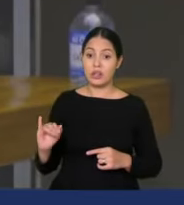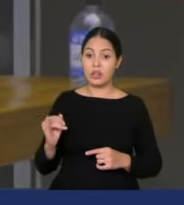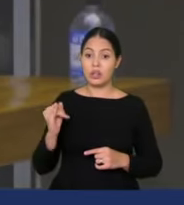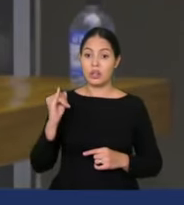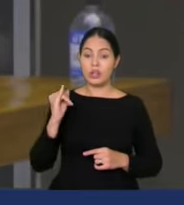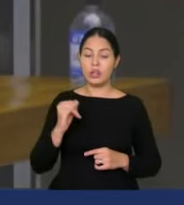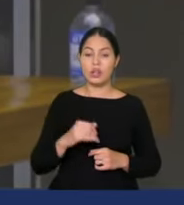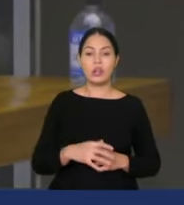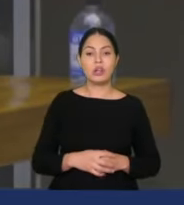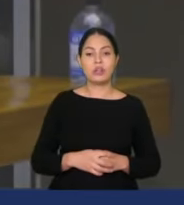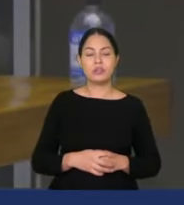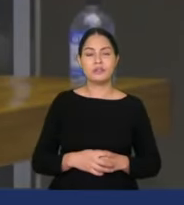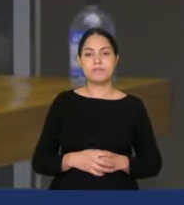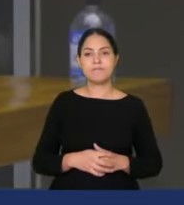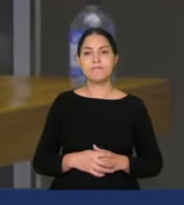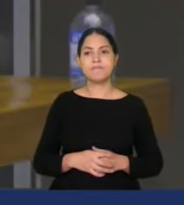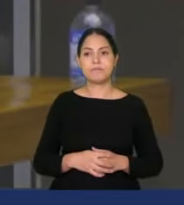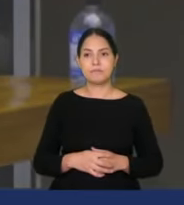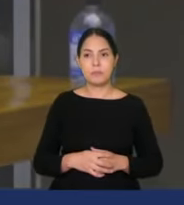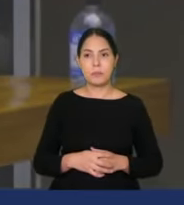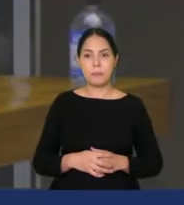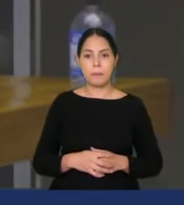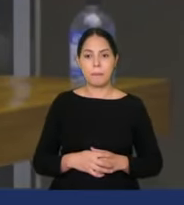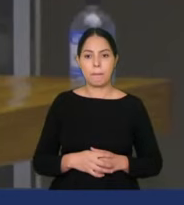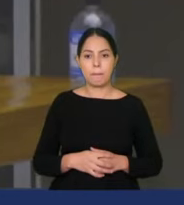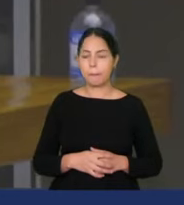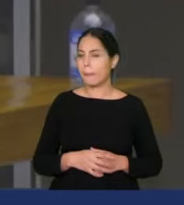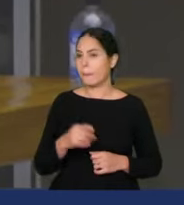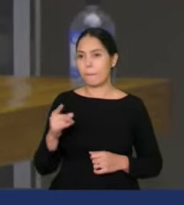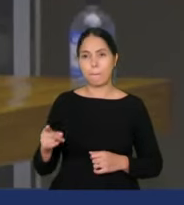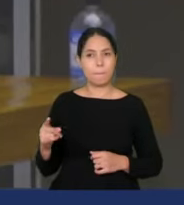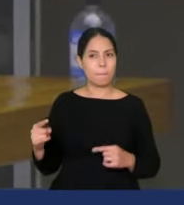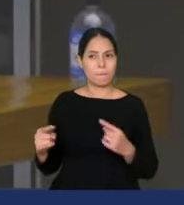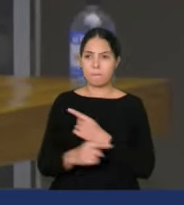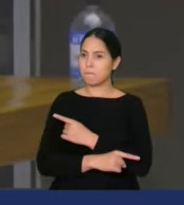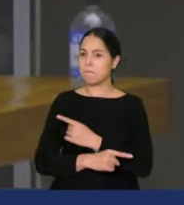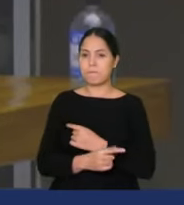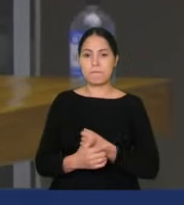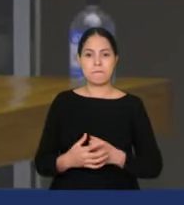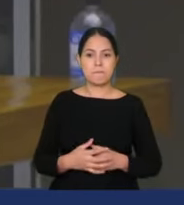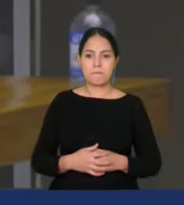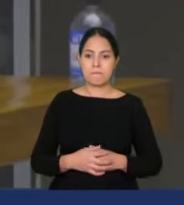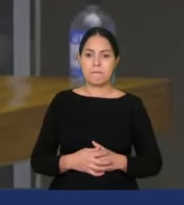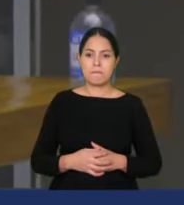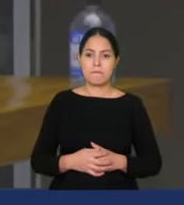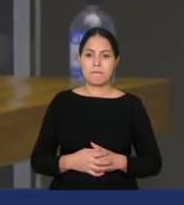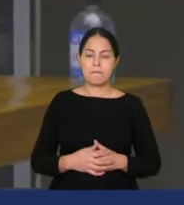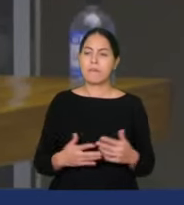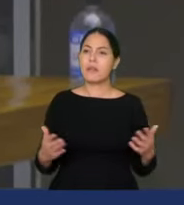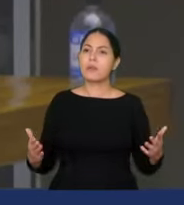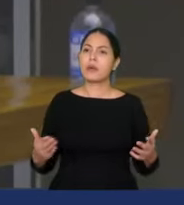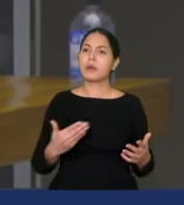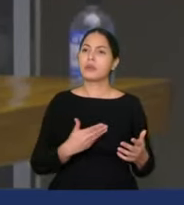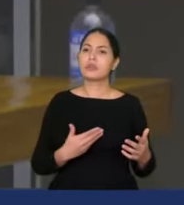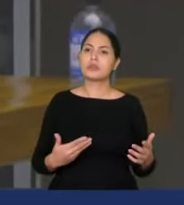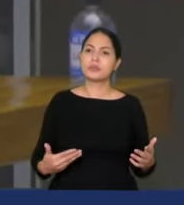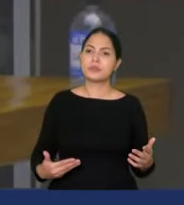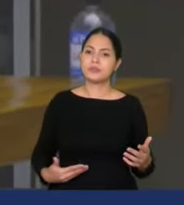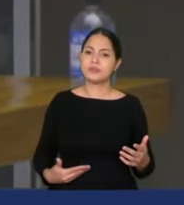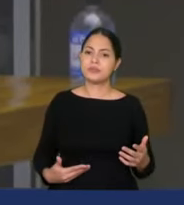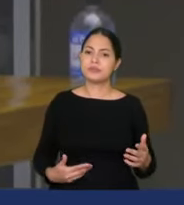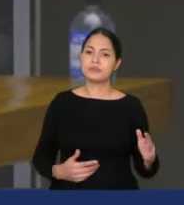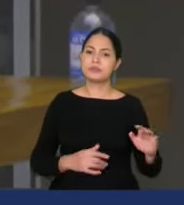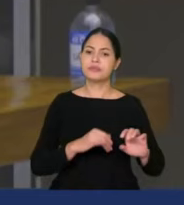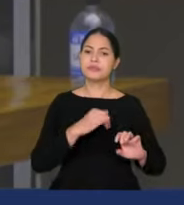sobre a dívida pública. Não tem lógica essa política. Quanto que o governo vai receber com a venda de ações